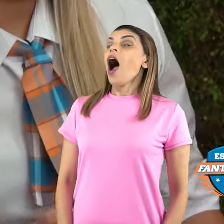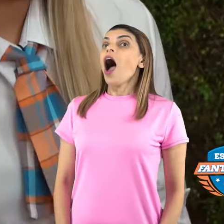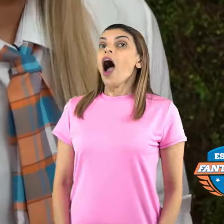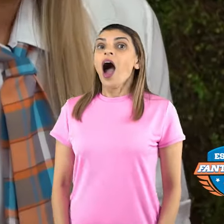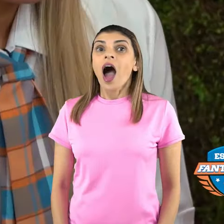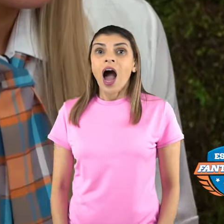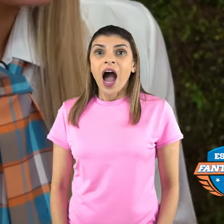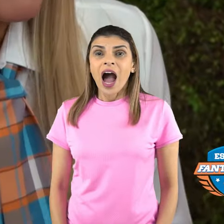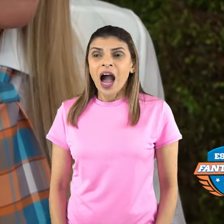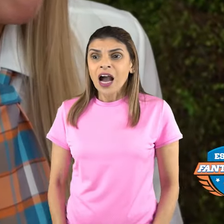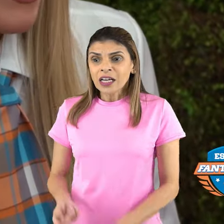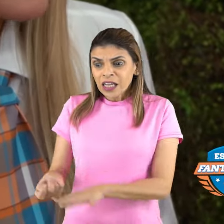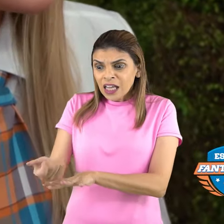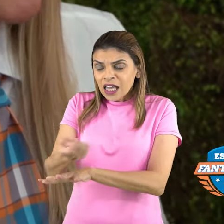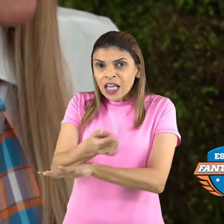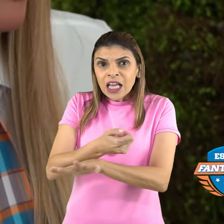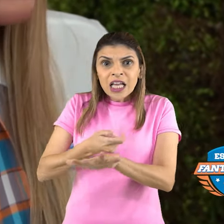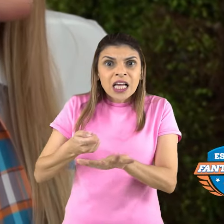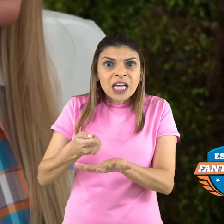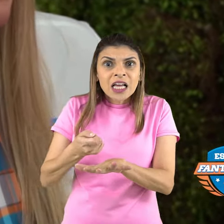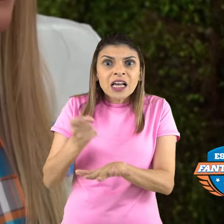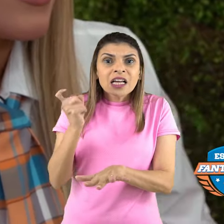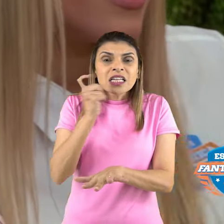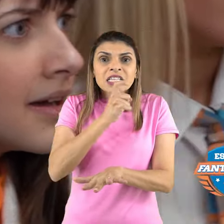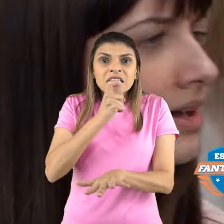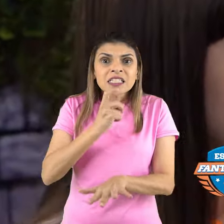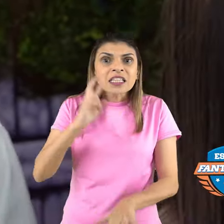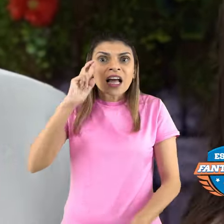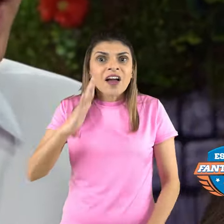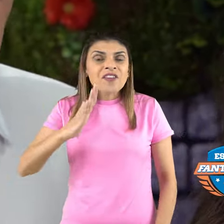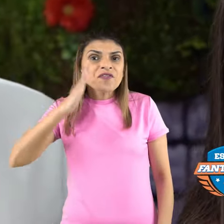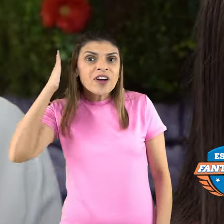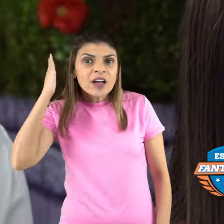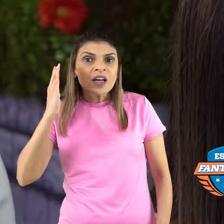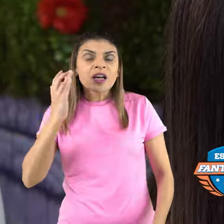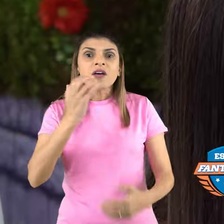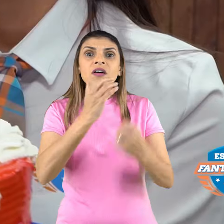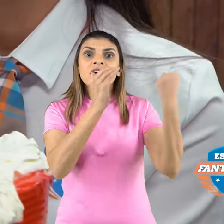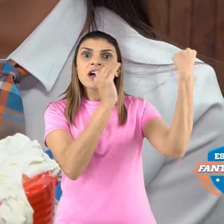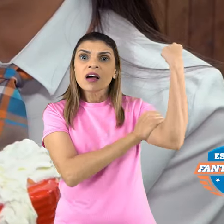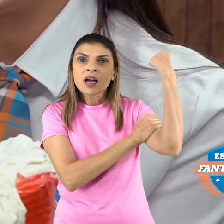Era uma traslagem do Rafael e do Bruce. Camila, você tá bem?